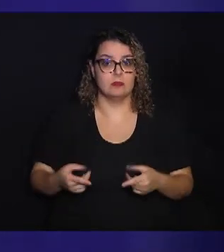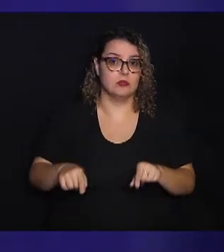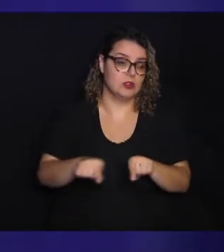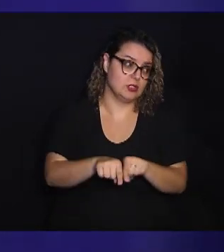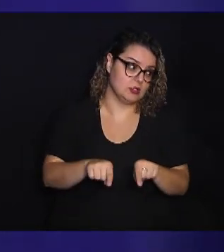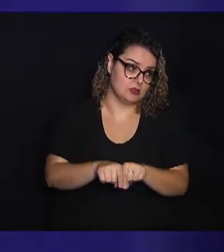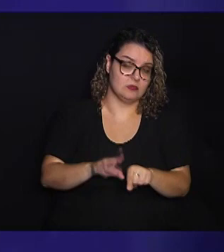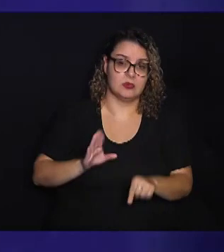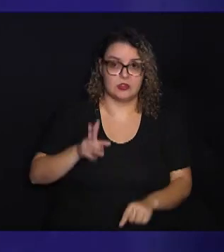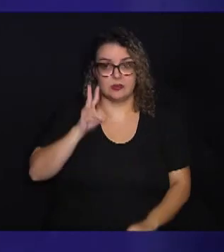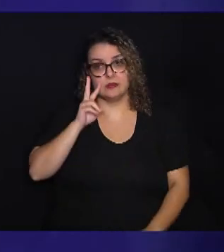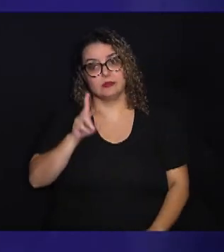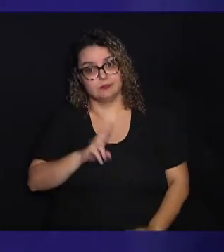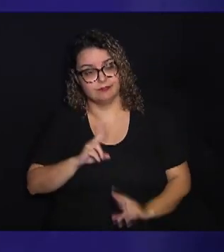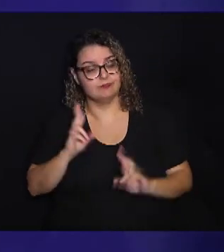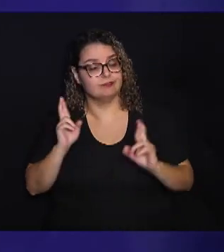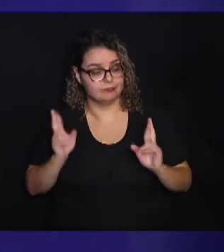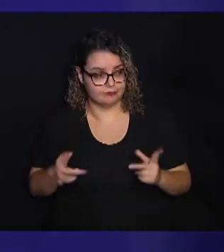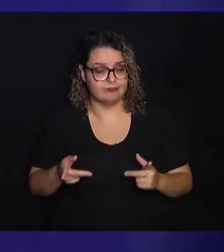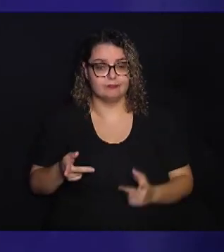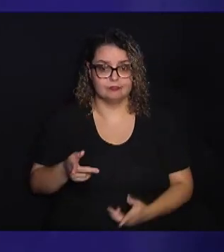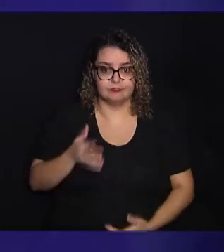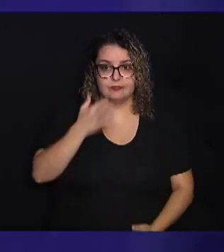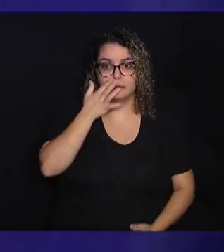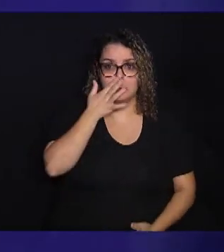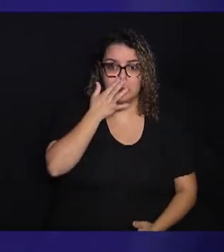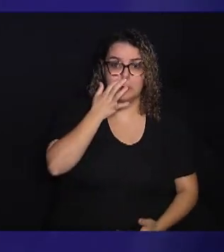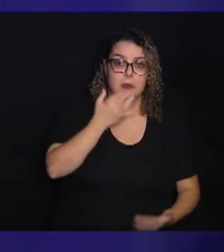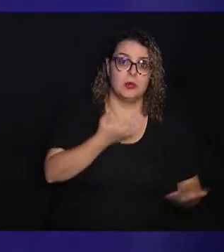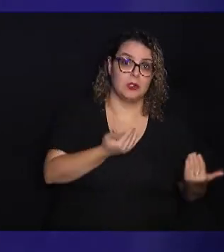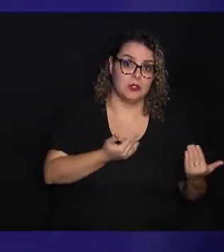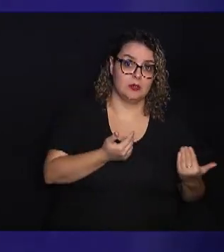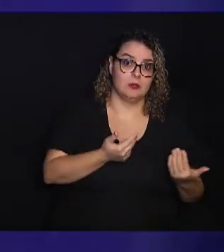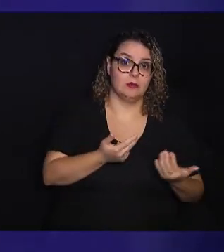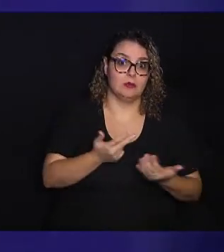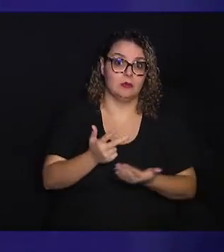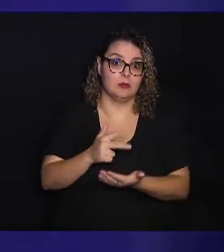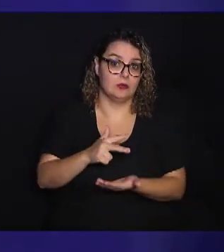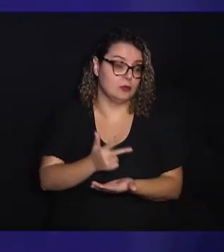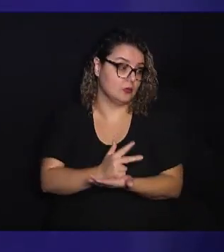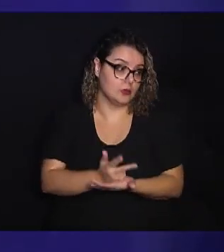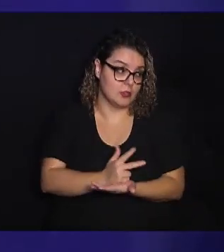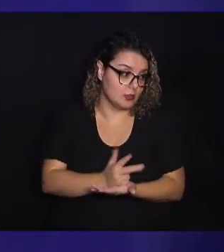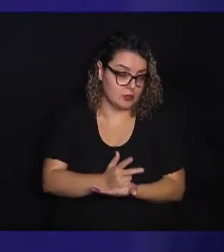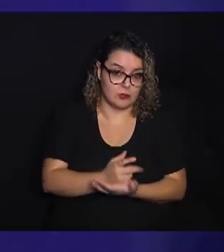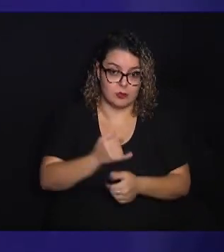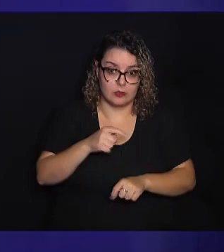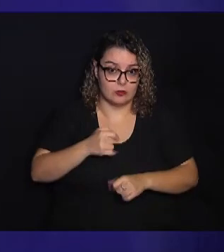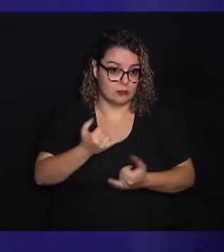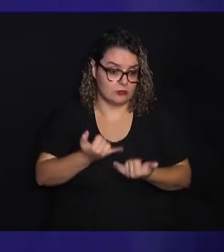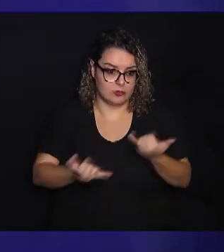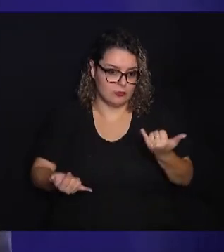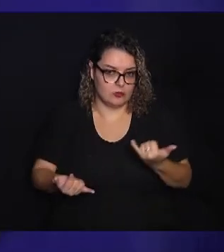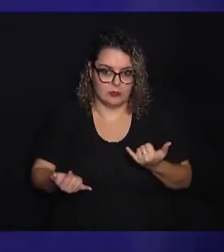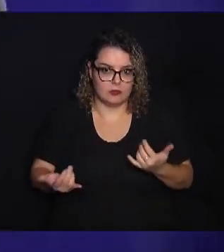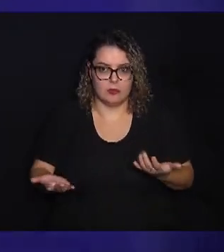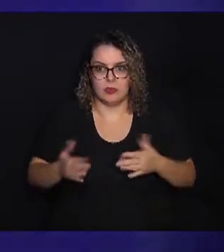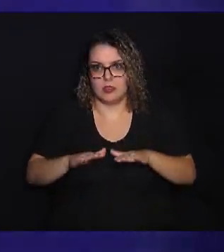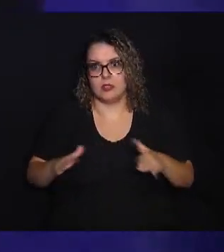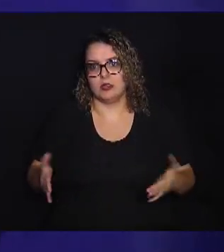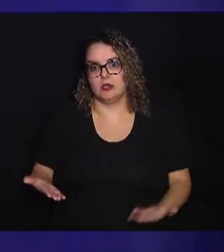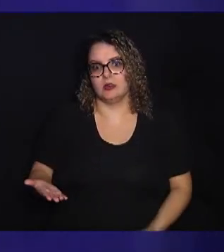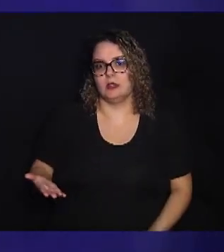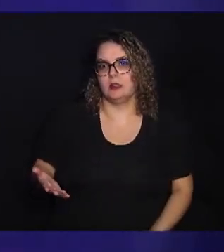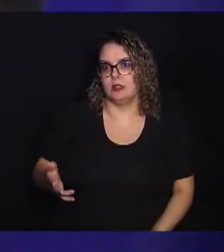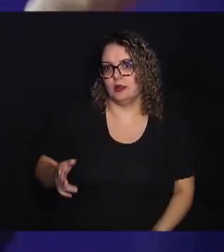vi o contrário, eu já vi jovens convulsionando no meio do espetáculo, sem que o professor de dança que estava